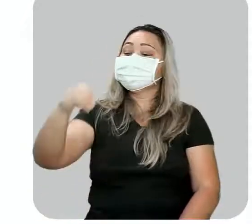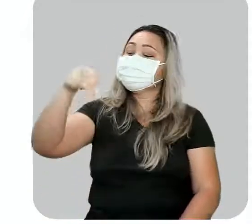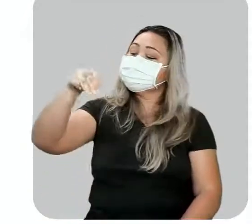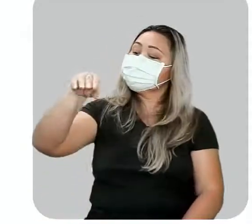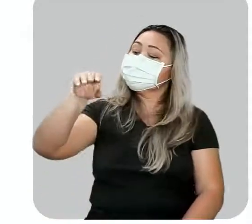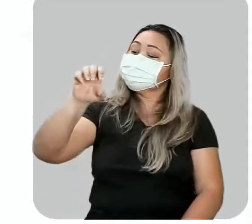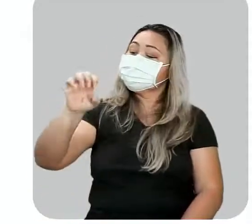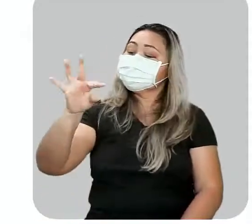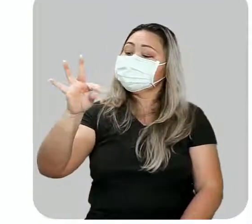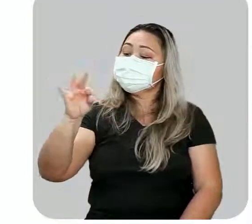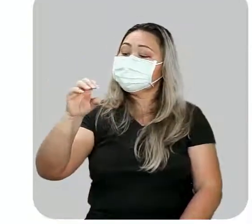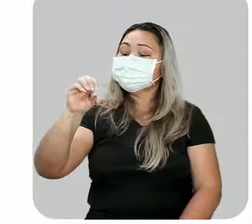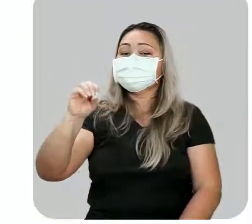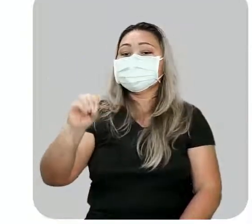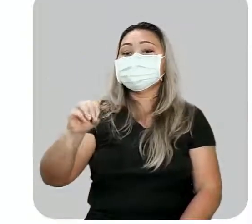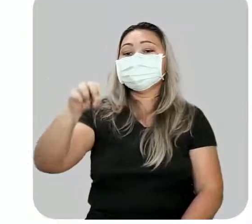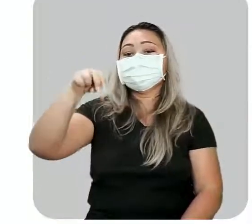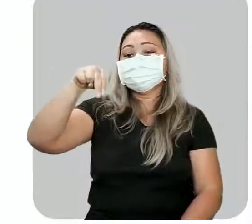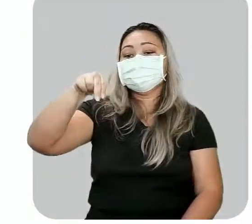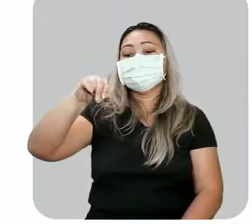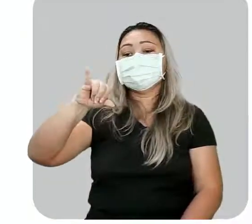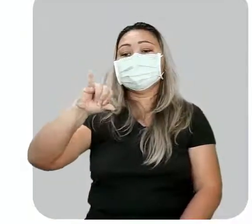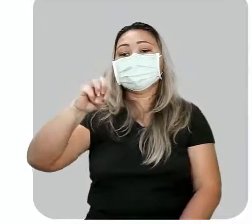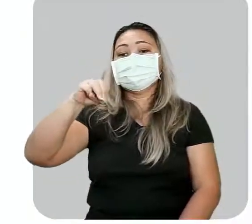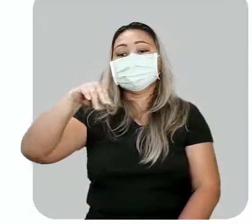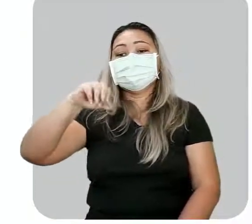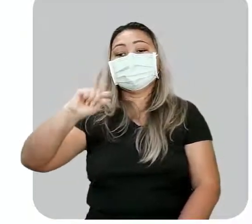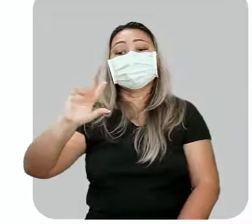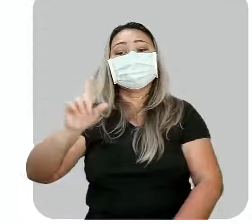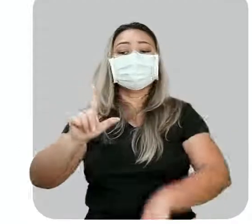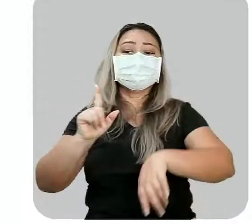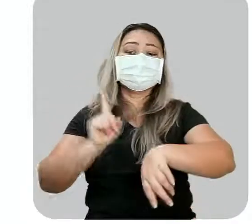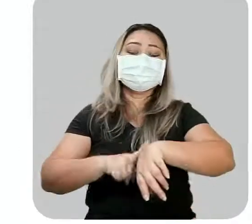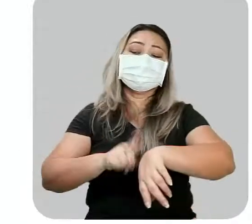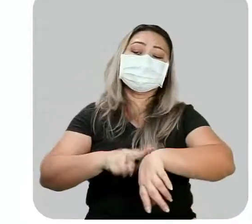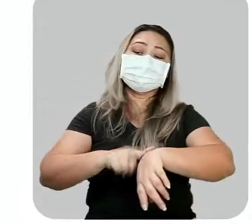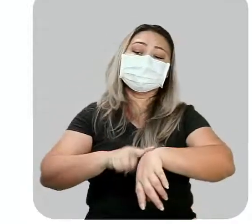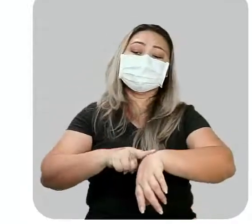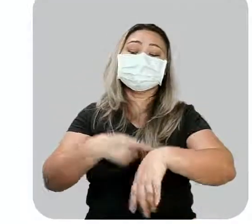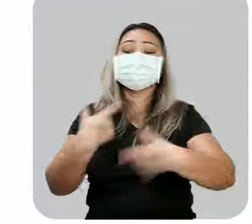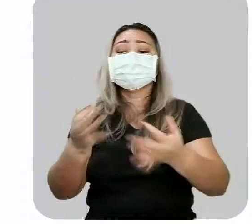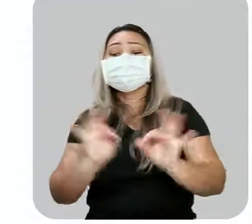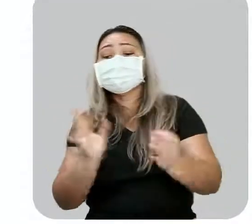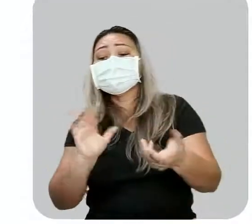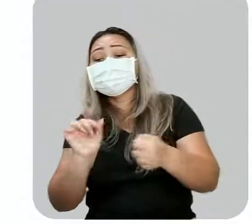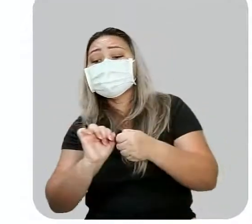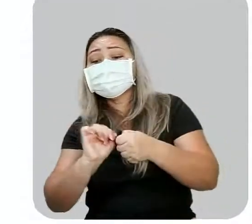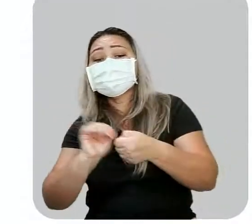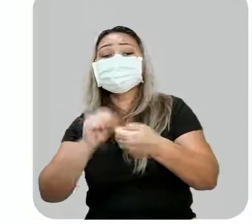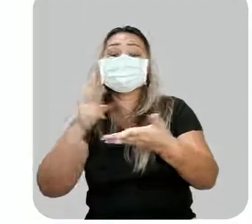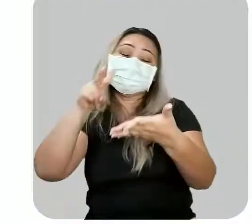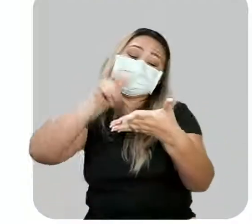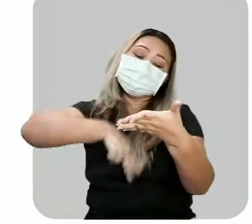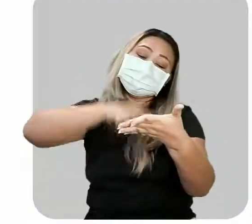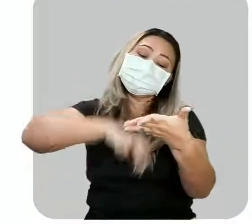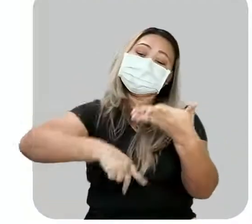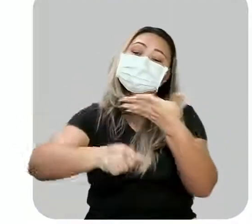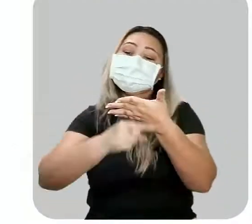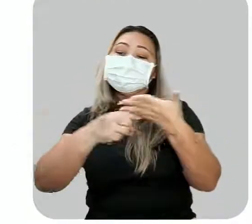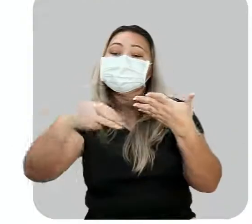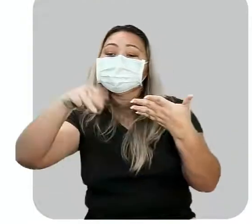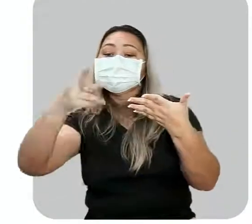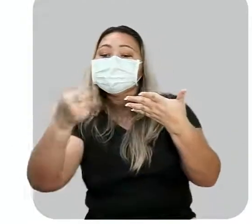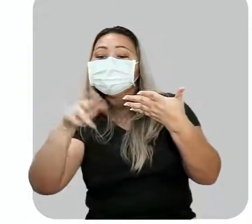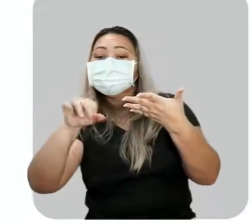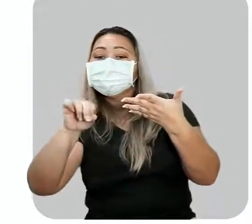Metonímia. Nas horas vagas, leio Machado de Assis. Aqui está fazendo a troca da obra